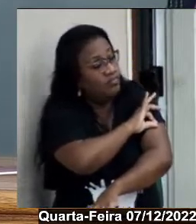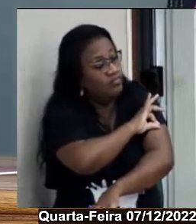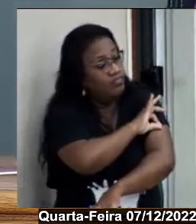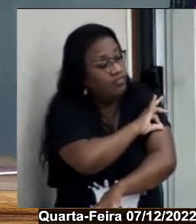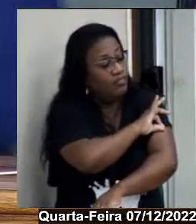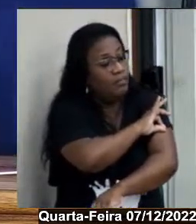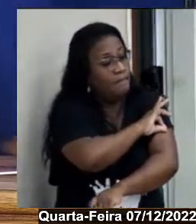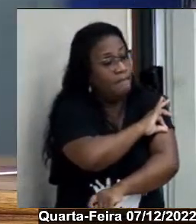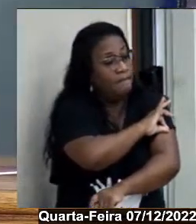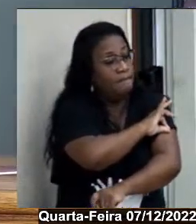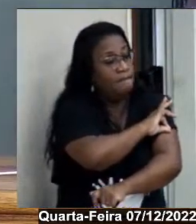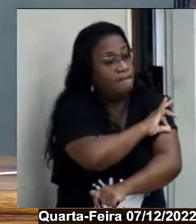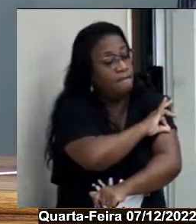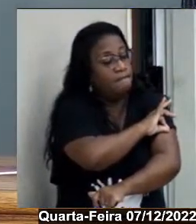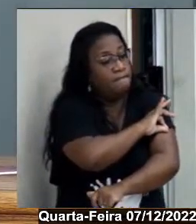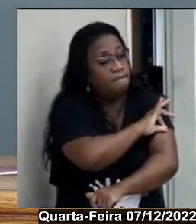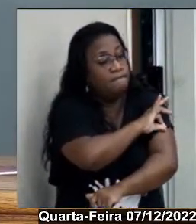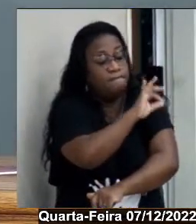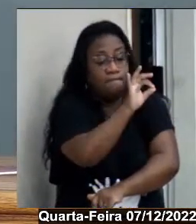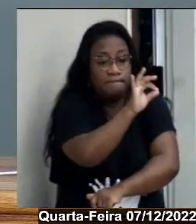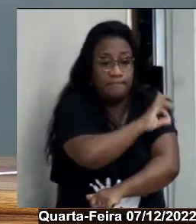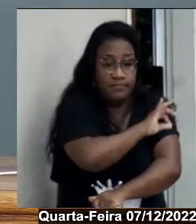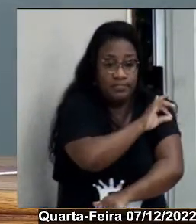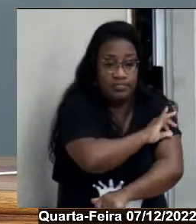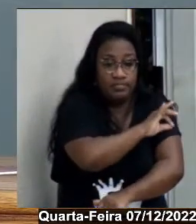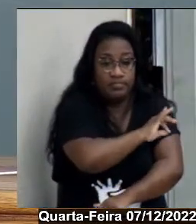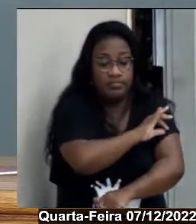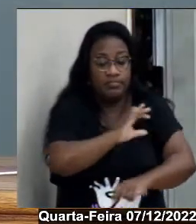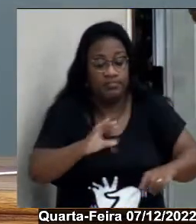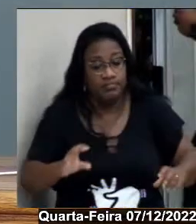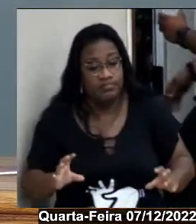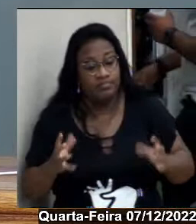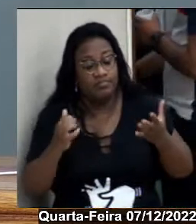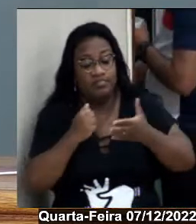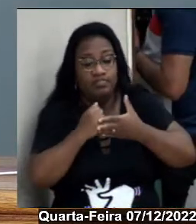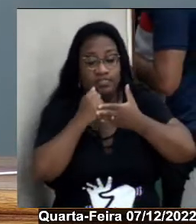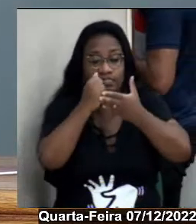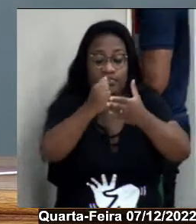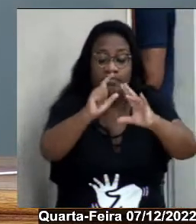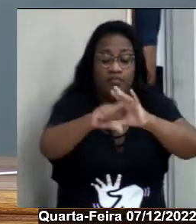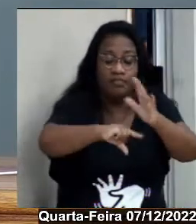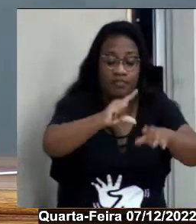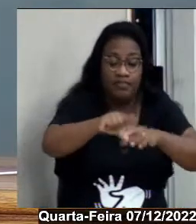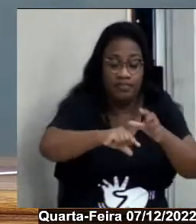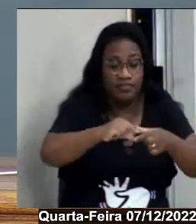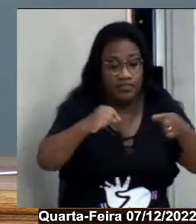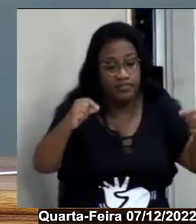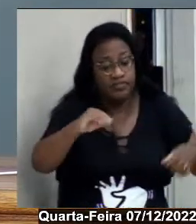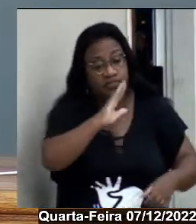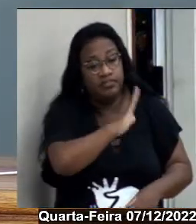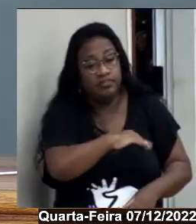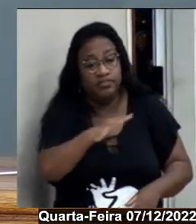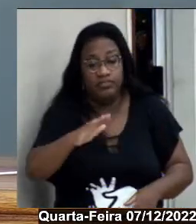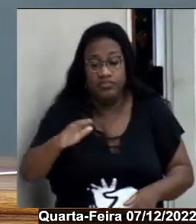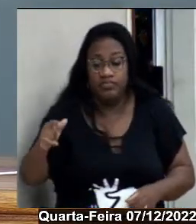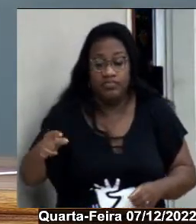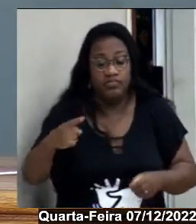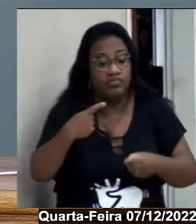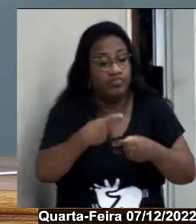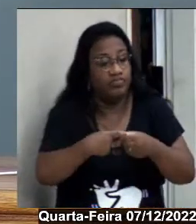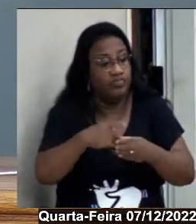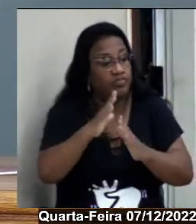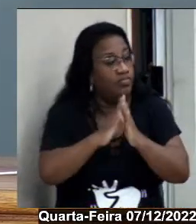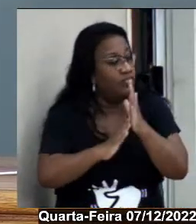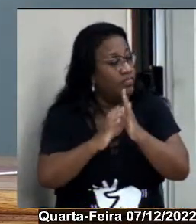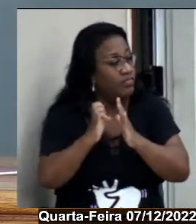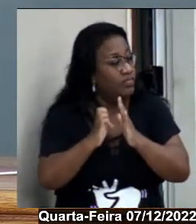vem aí, vai fazer a sua carreata da alegria com as crianças, levando aí presente para as crianças de toda a nossa cidade de